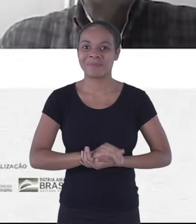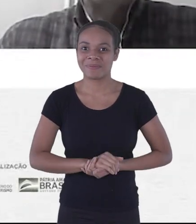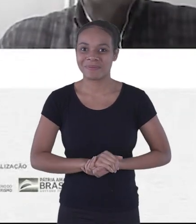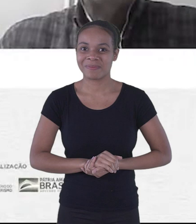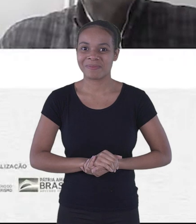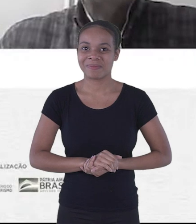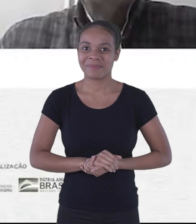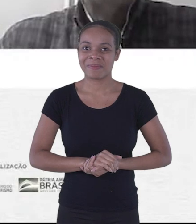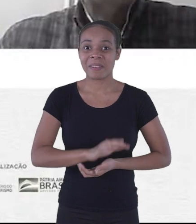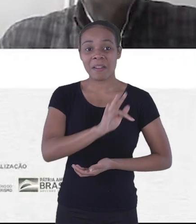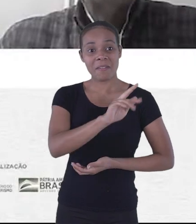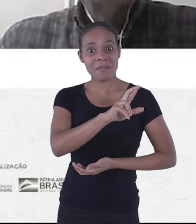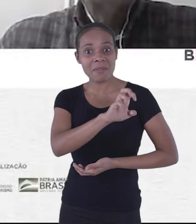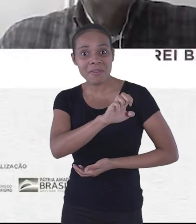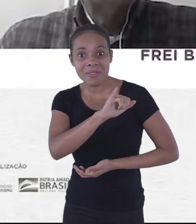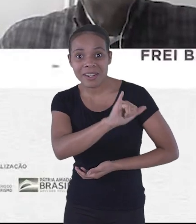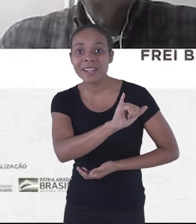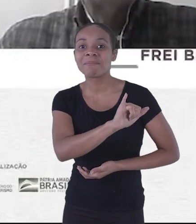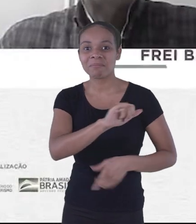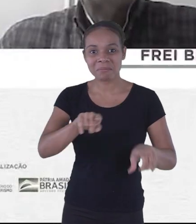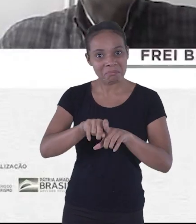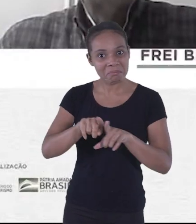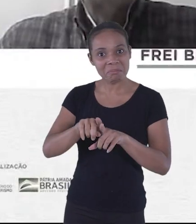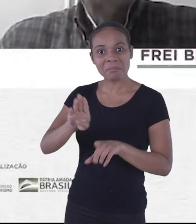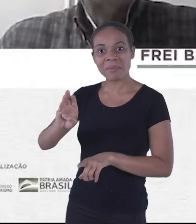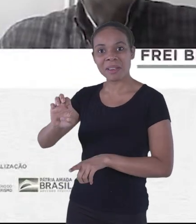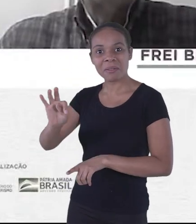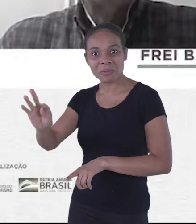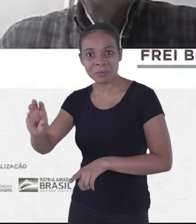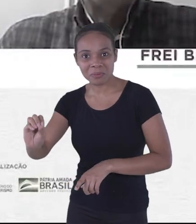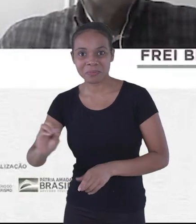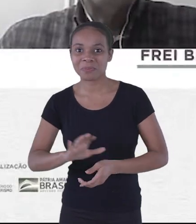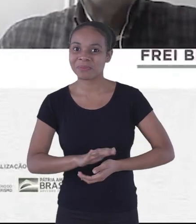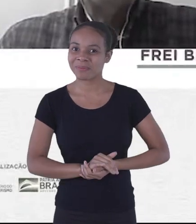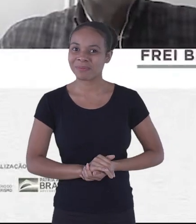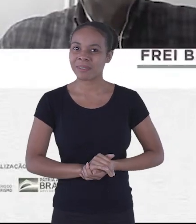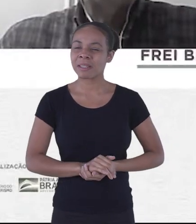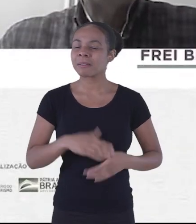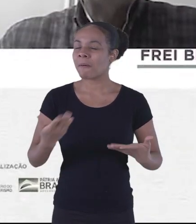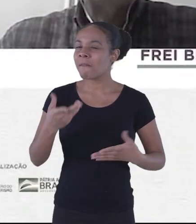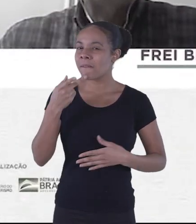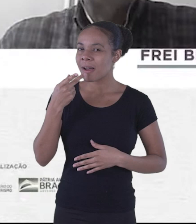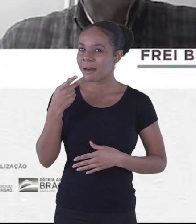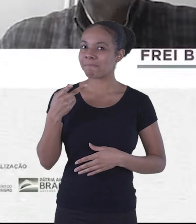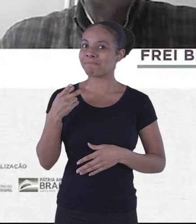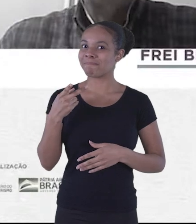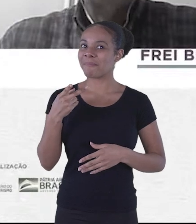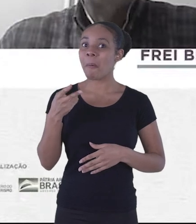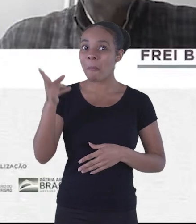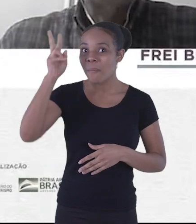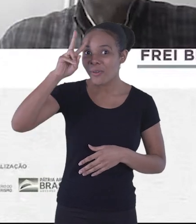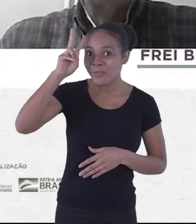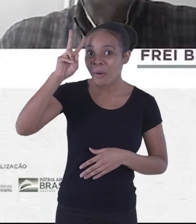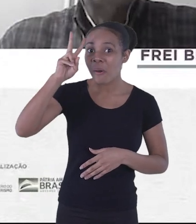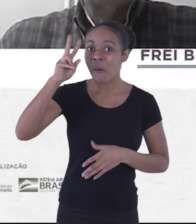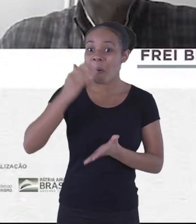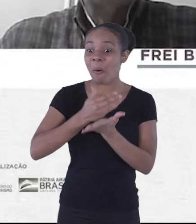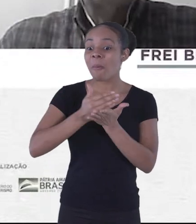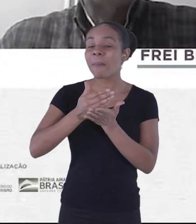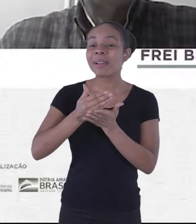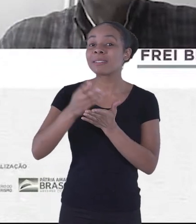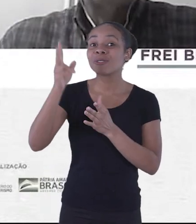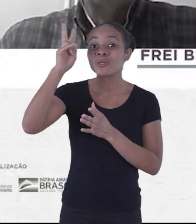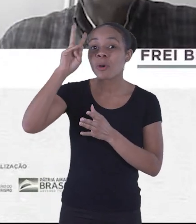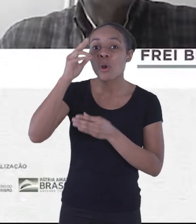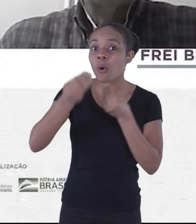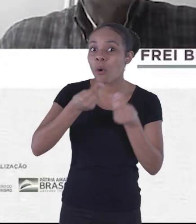história engraçadíssima, que ela começa com uma ficha de telefone. Eu sei que grande maioria das pessoas que estão assistindo a gente não